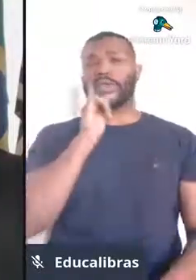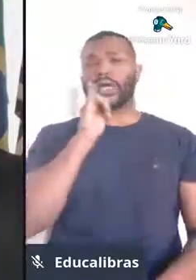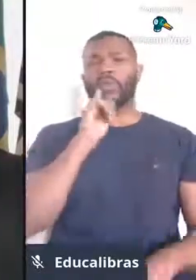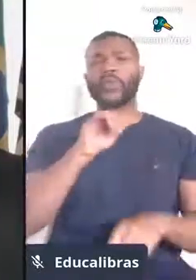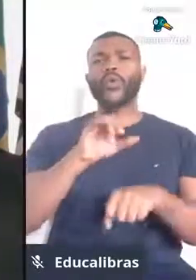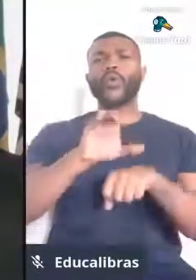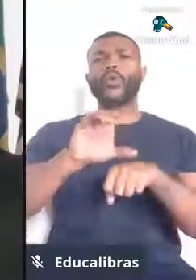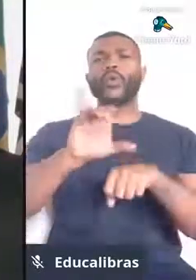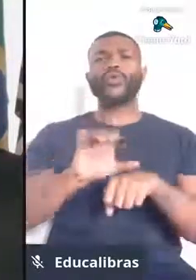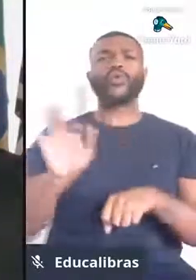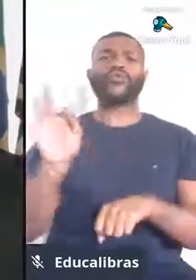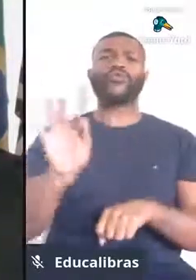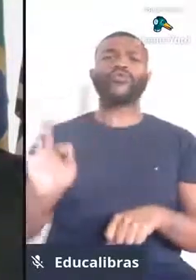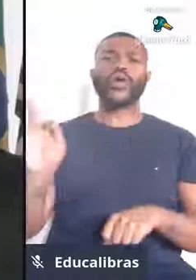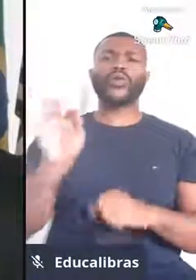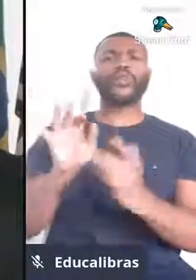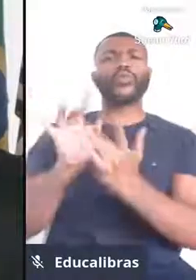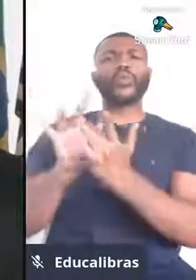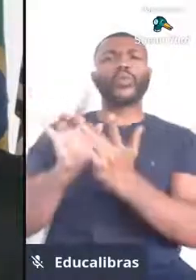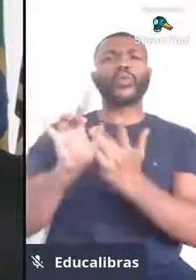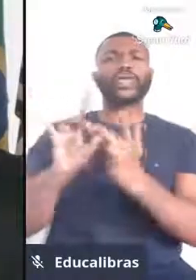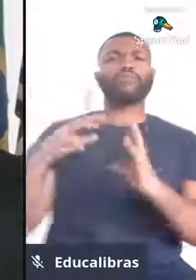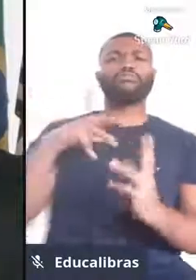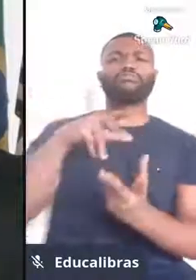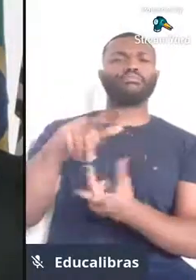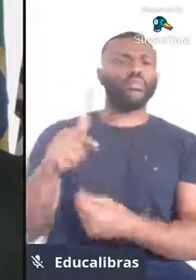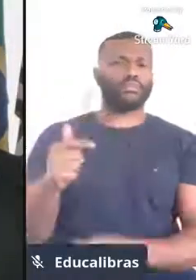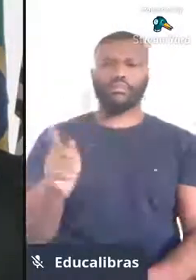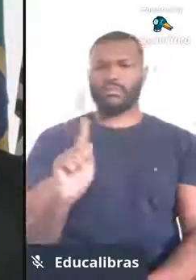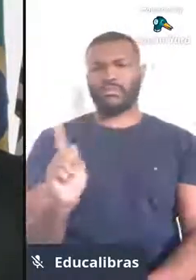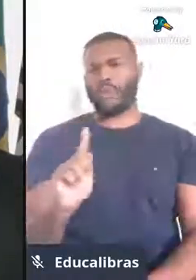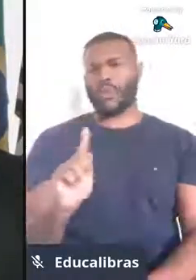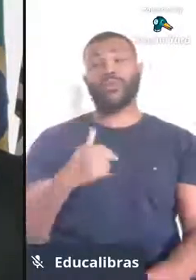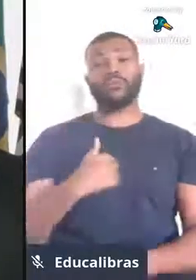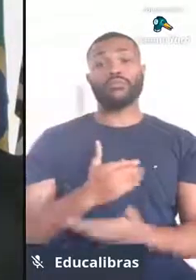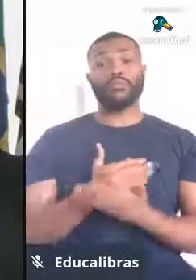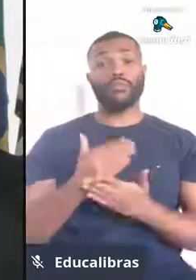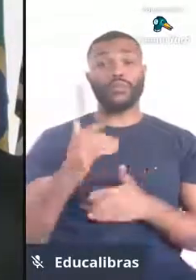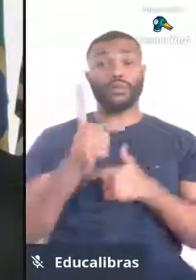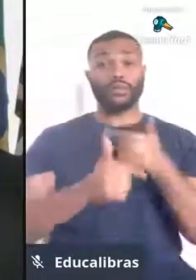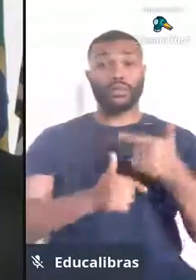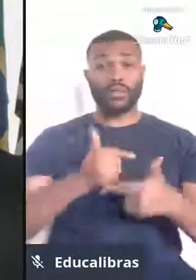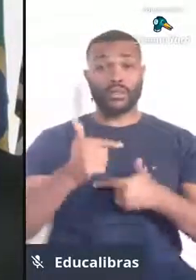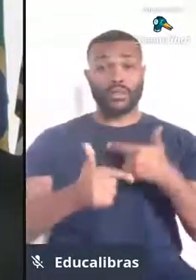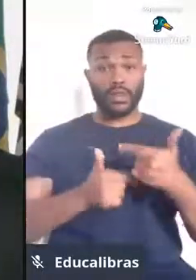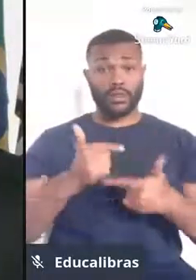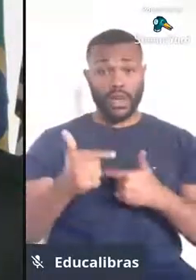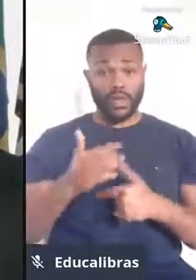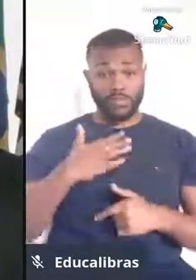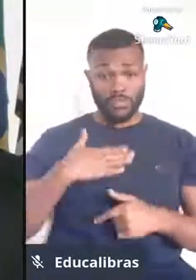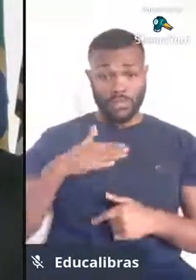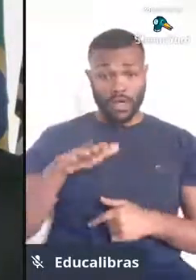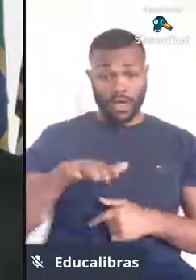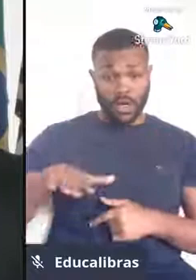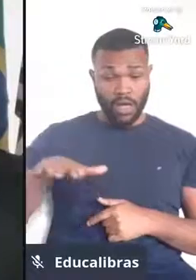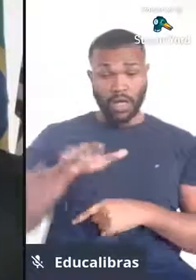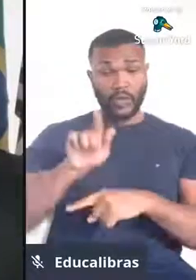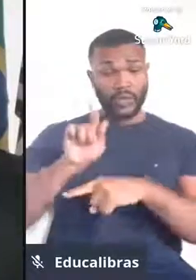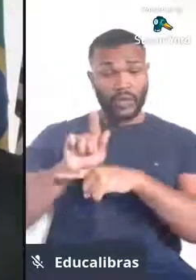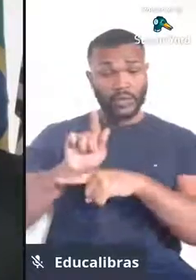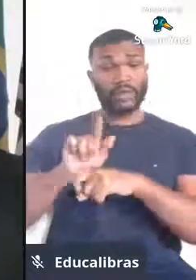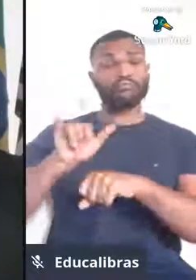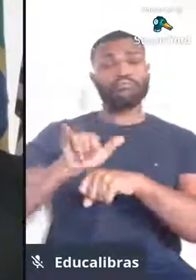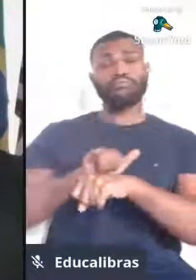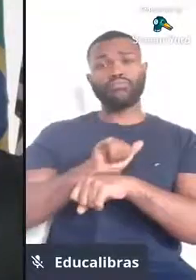internacionais. Eu comecei a trabalhar bem dentro da minha área, que era gestão estratégica, gestão